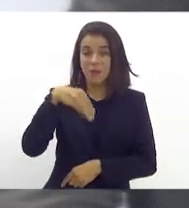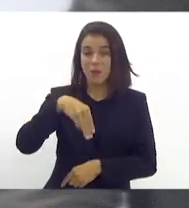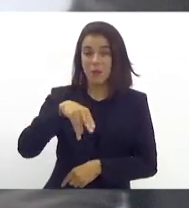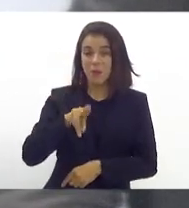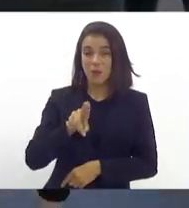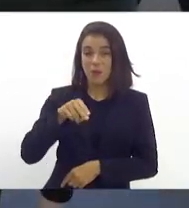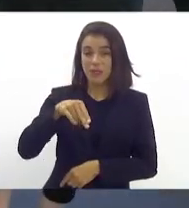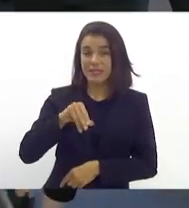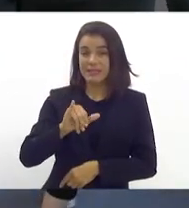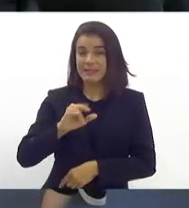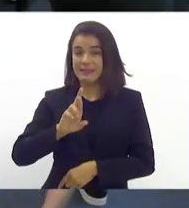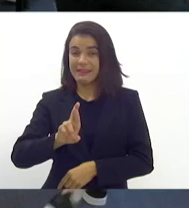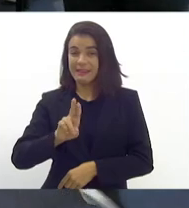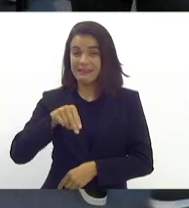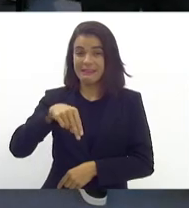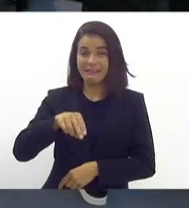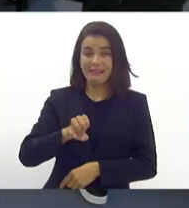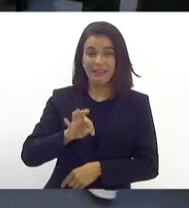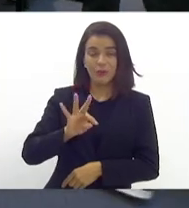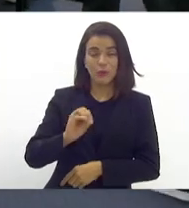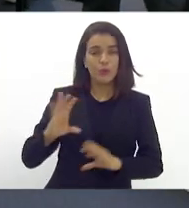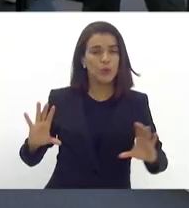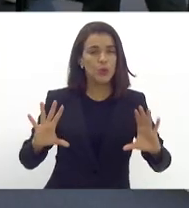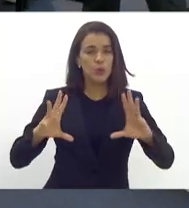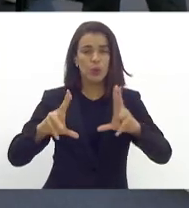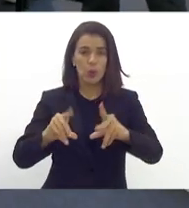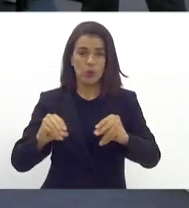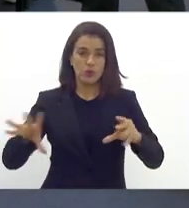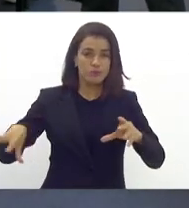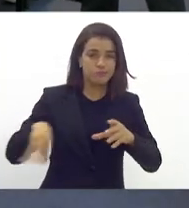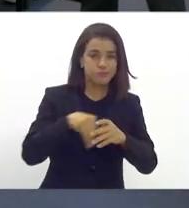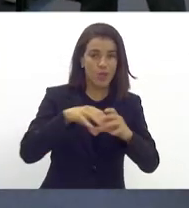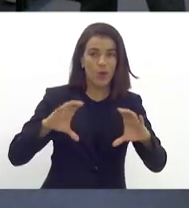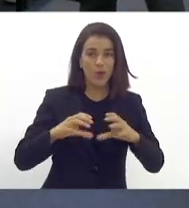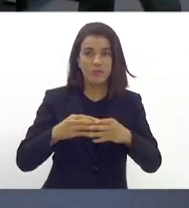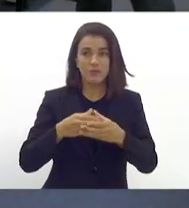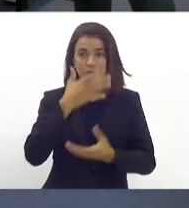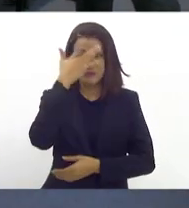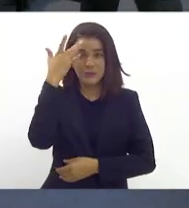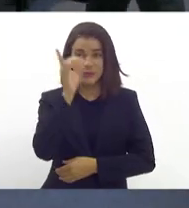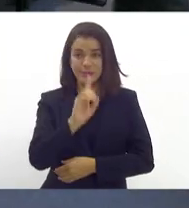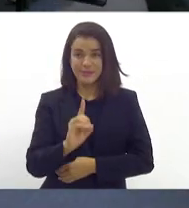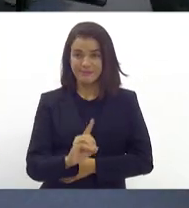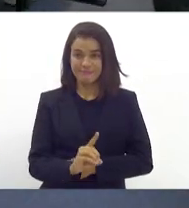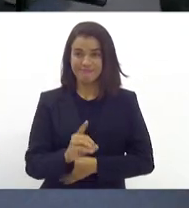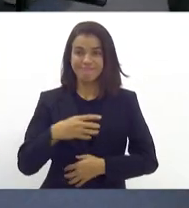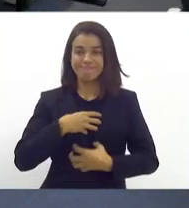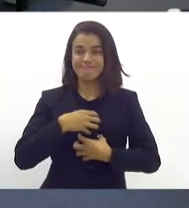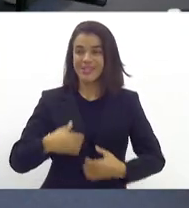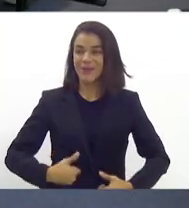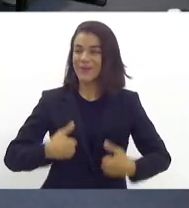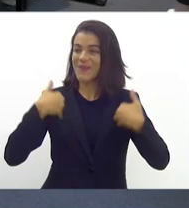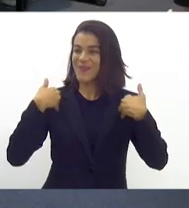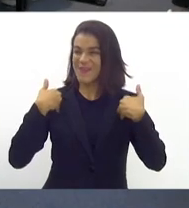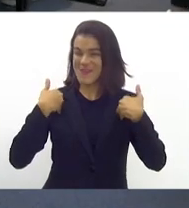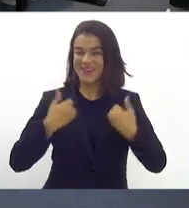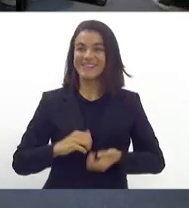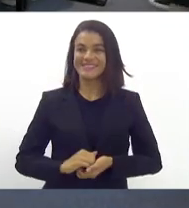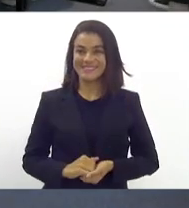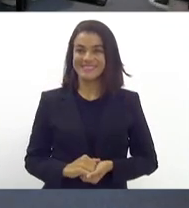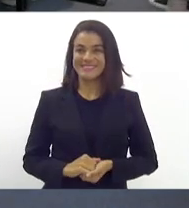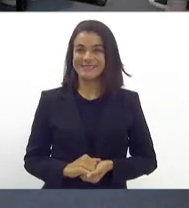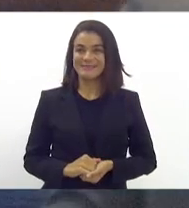todos que fazem parte também desta Comissão da pessoa com deficiência que eu tenho a honra de presidir